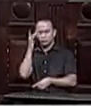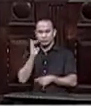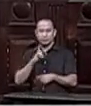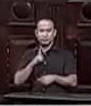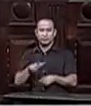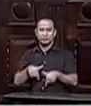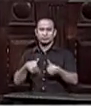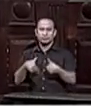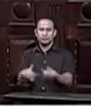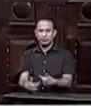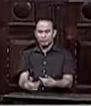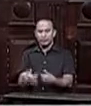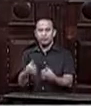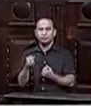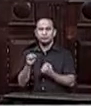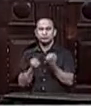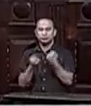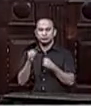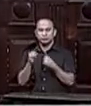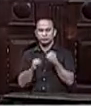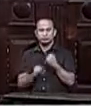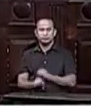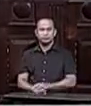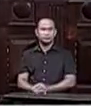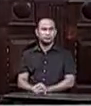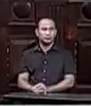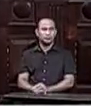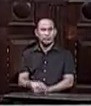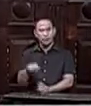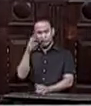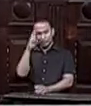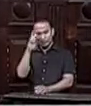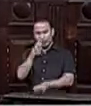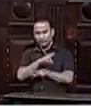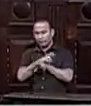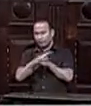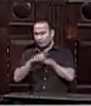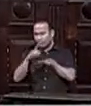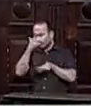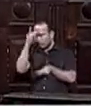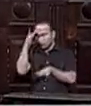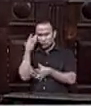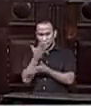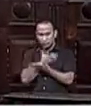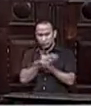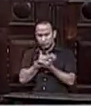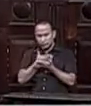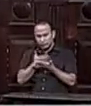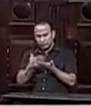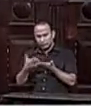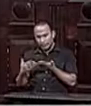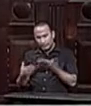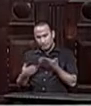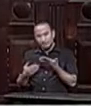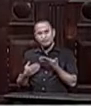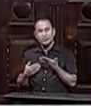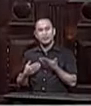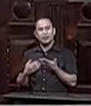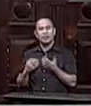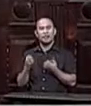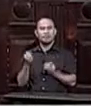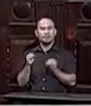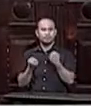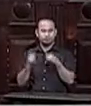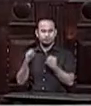exercício físico e do condicionamento. E lembrando que muitas pessoas iniciam a educação física e a prática